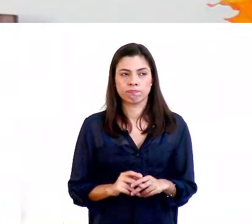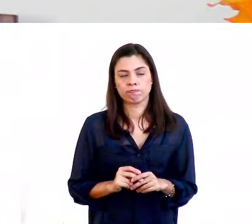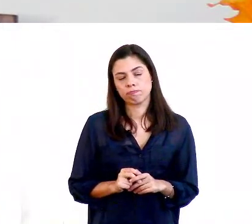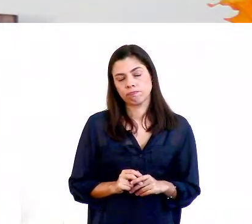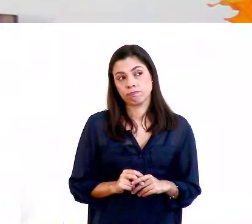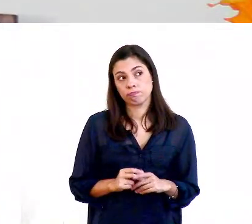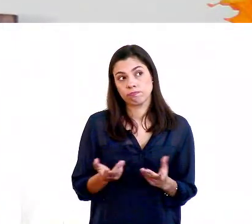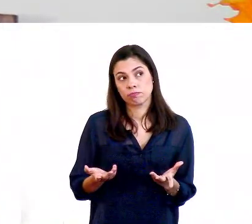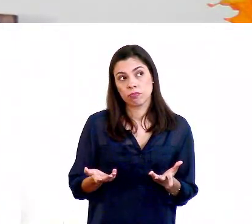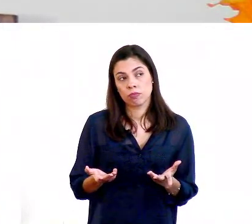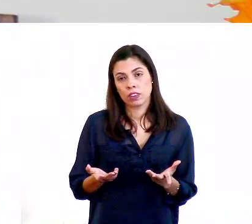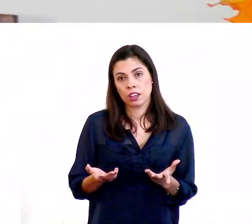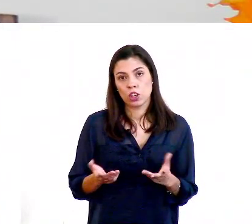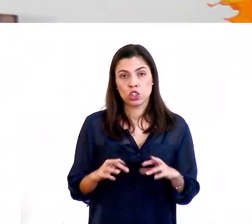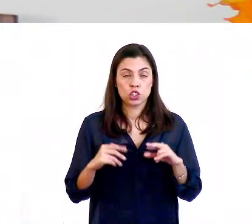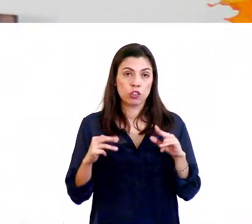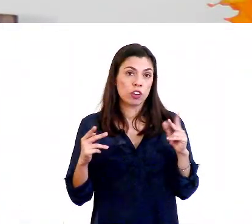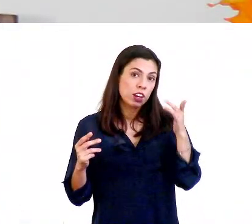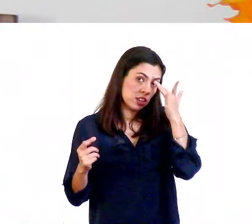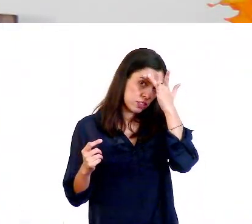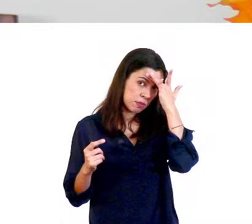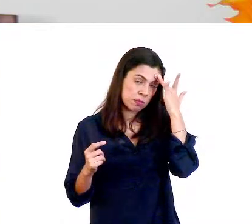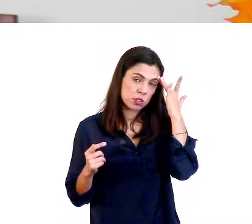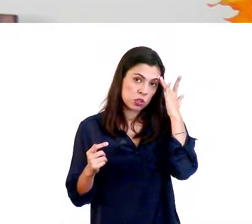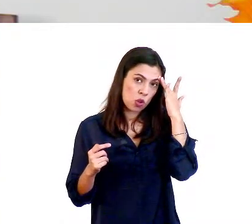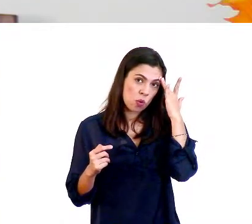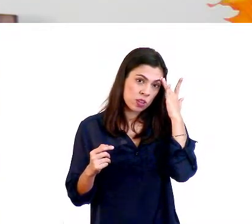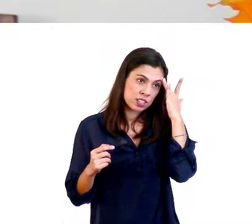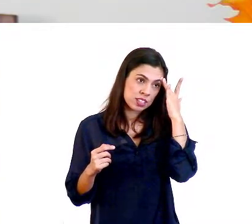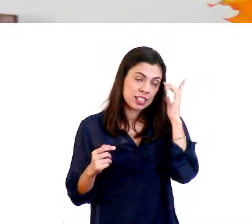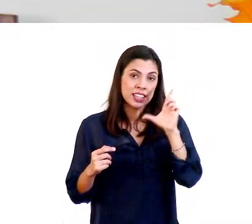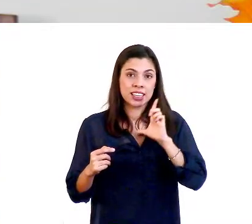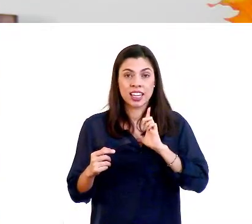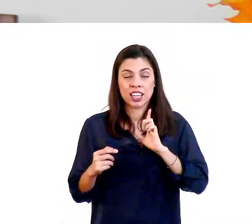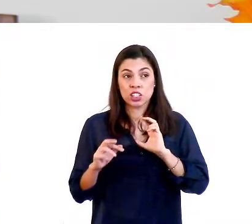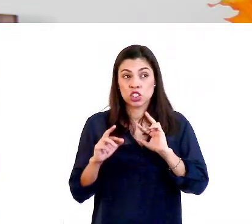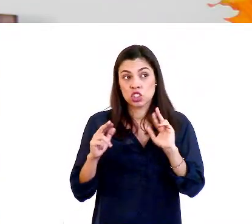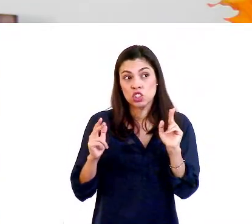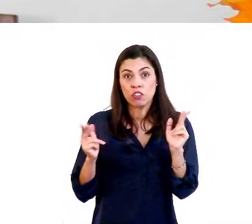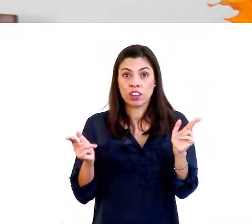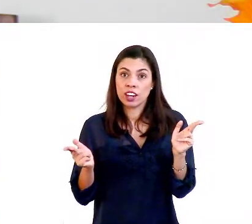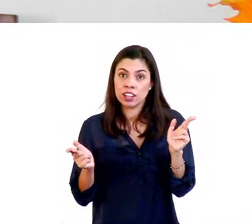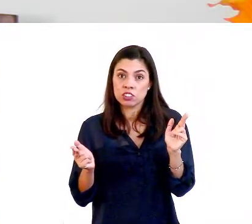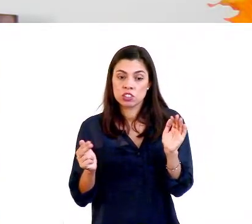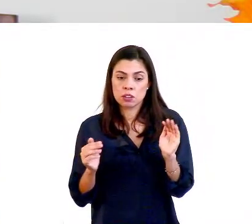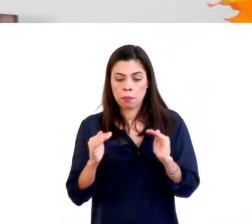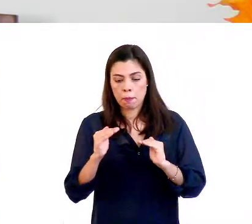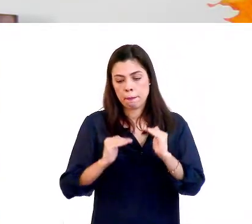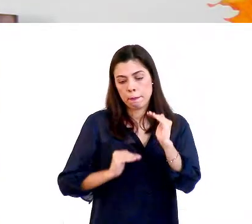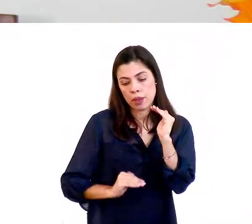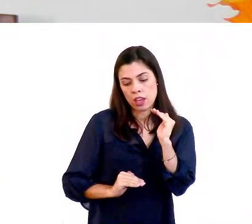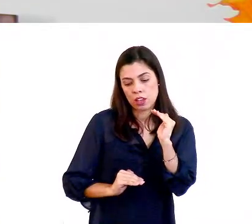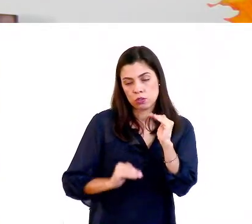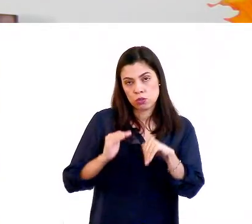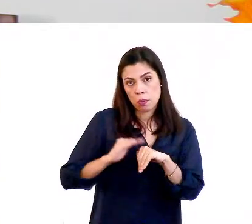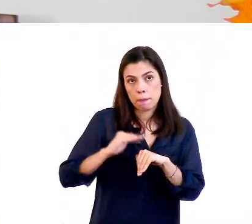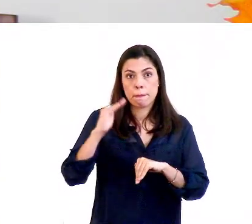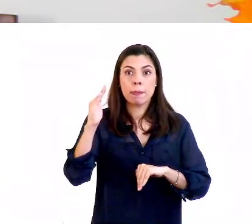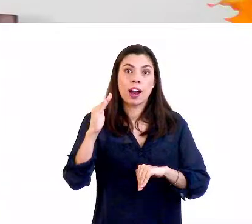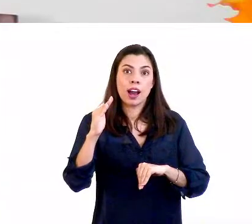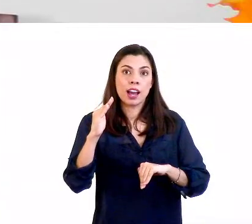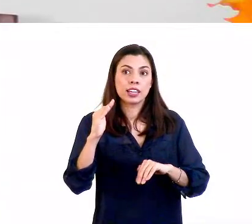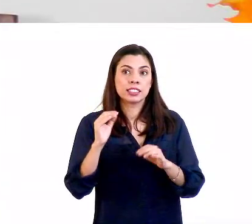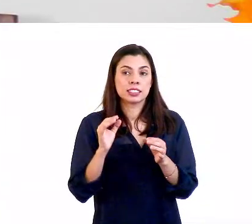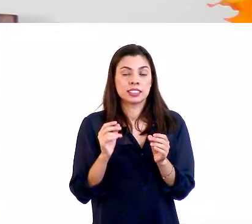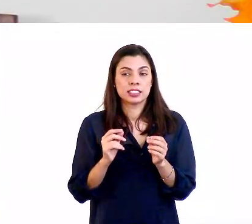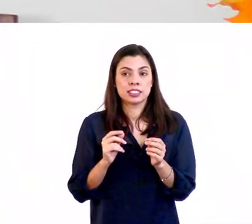seja, nem todos os cristãos, nem todos os crentes salvos, que não vão cometer o pecado imperdoável, que não vão botar o pé por